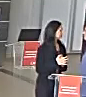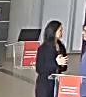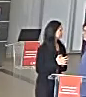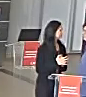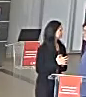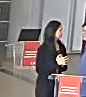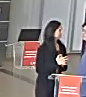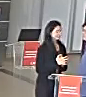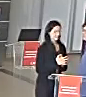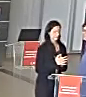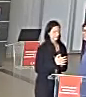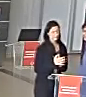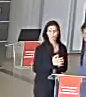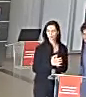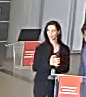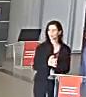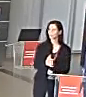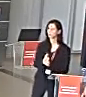Um minuto.